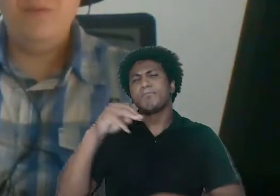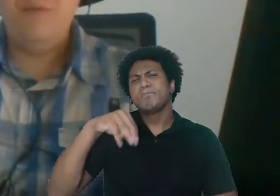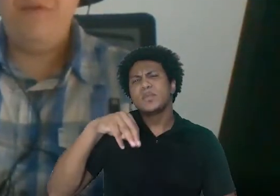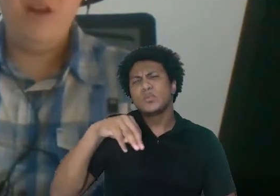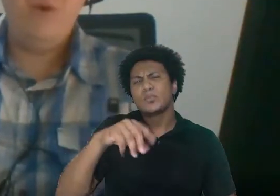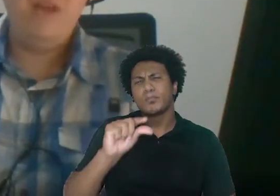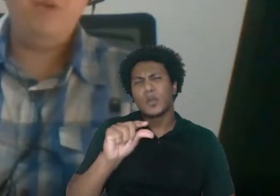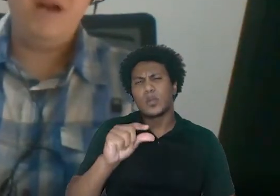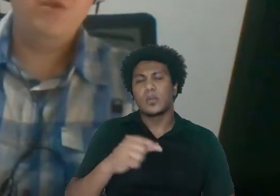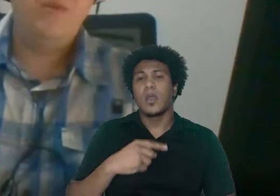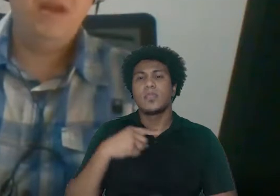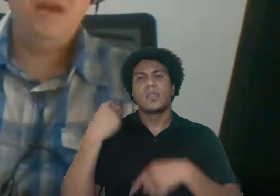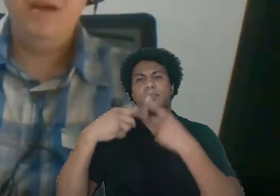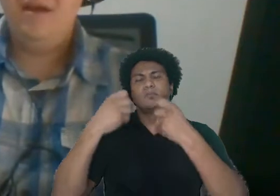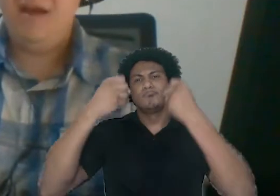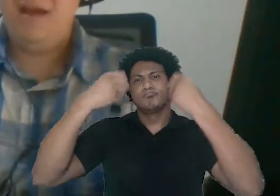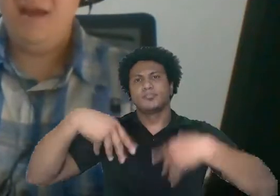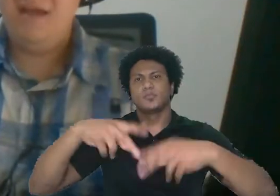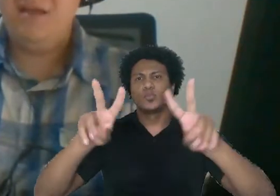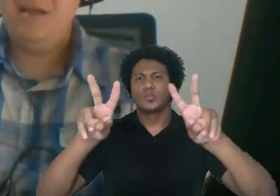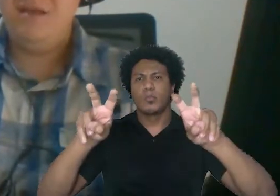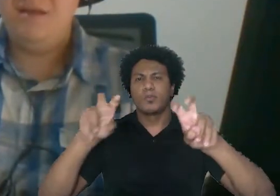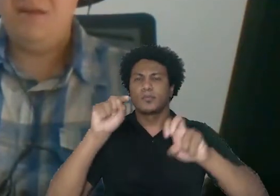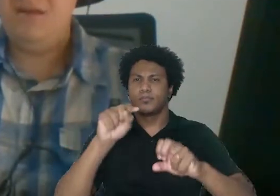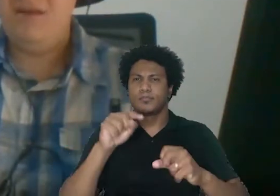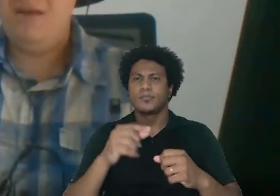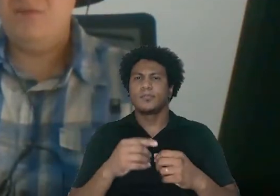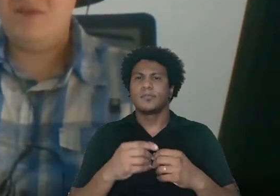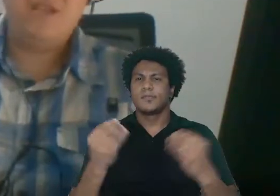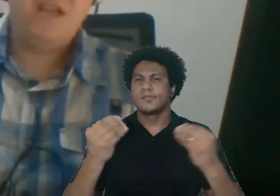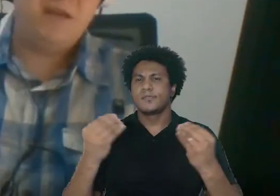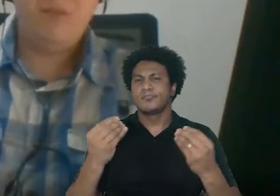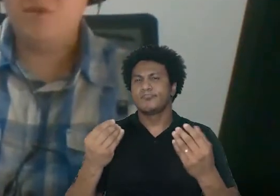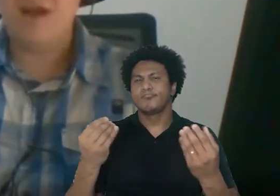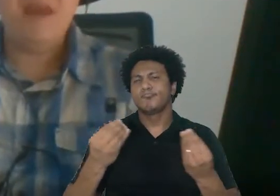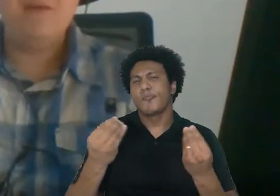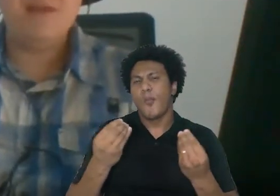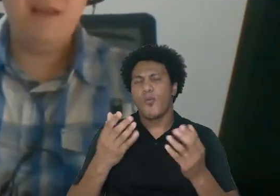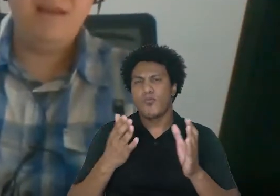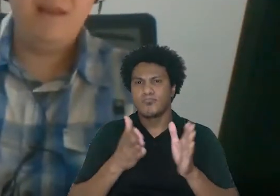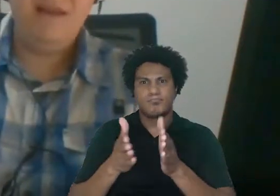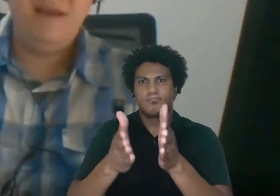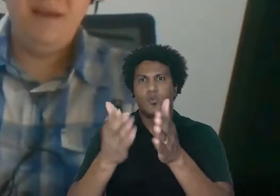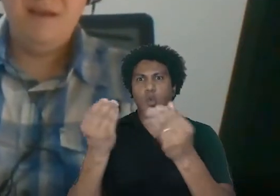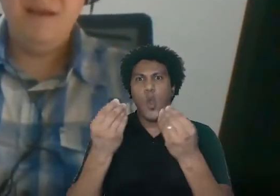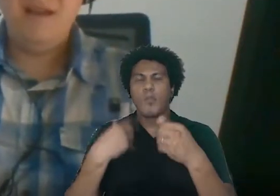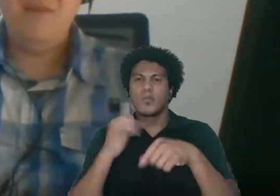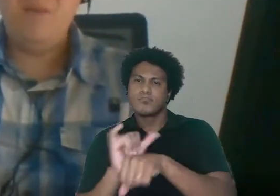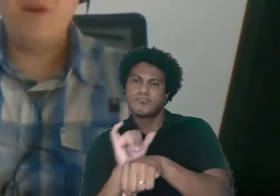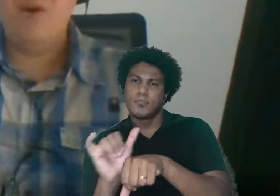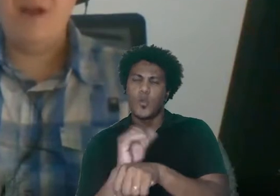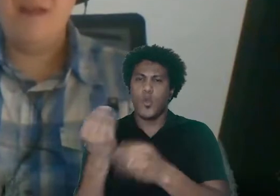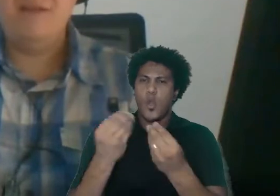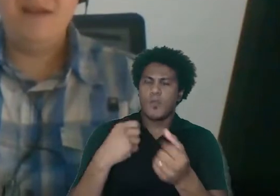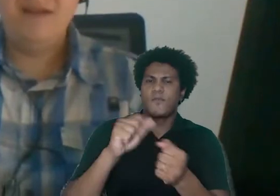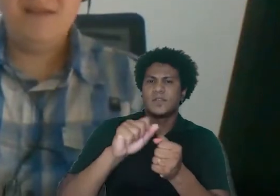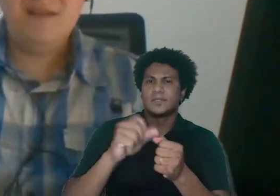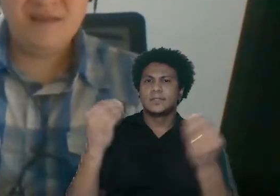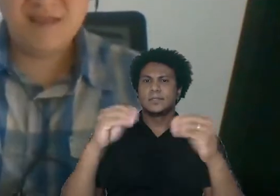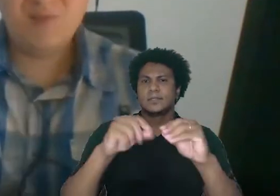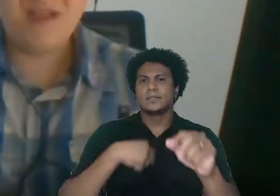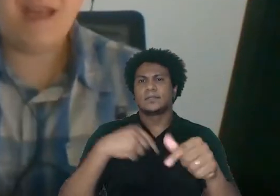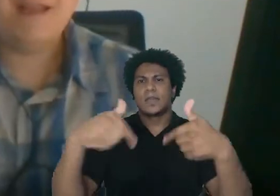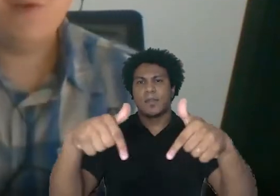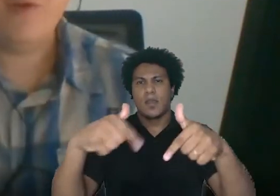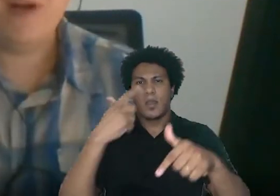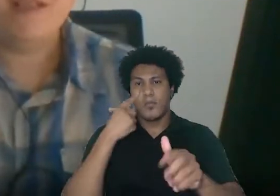eu falo um pouquinho mais sobre os caminhos que ele, que ele, que ele vem percorrendo. Se